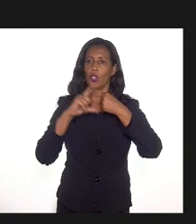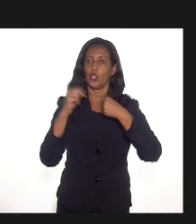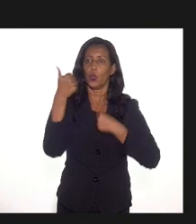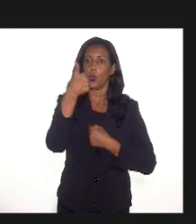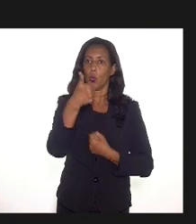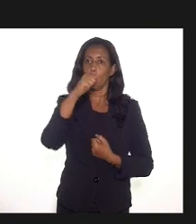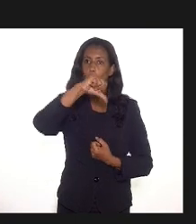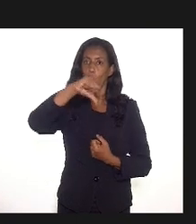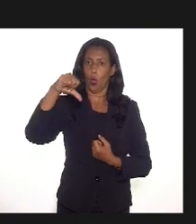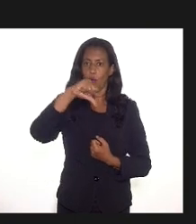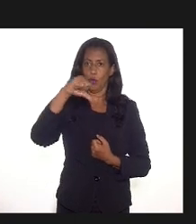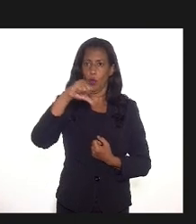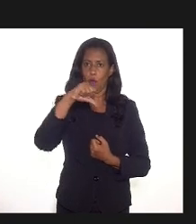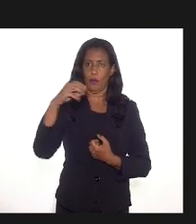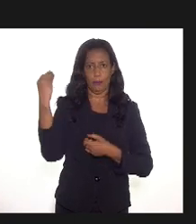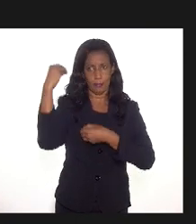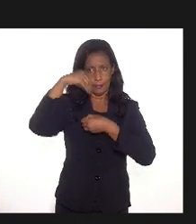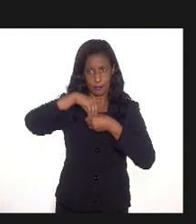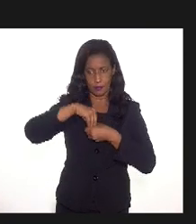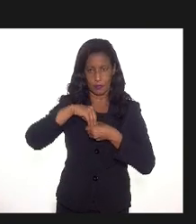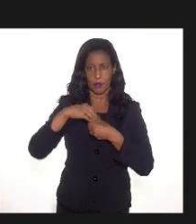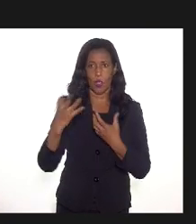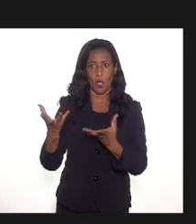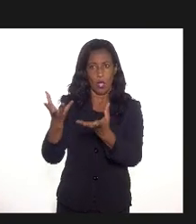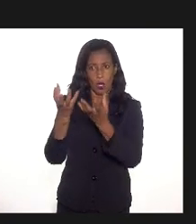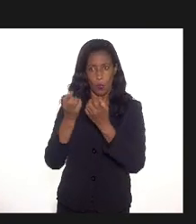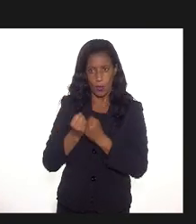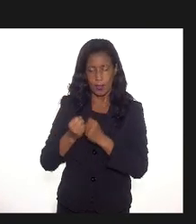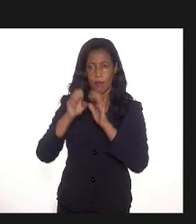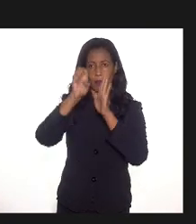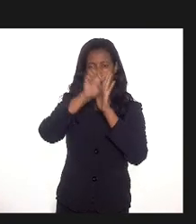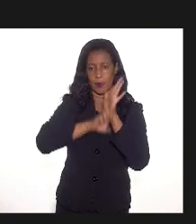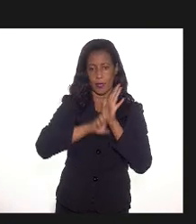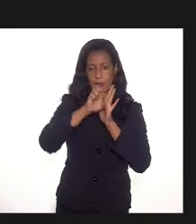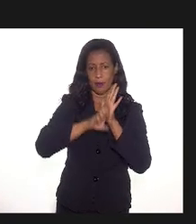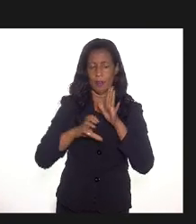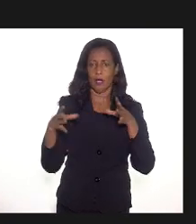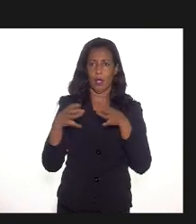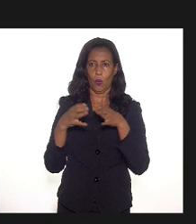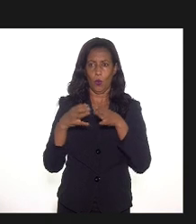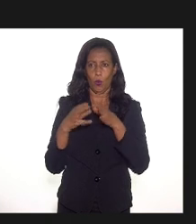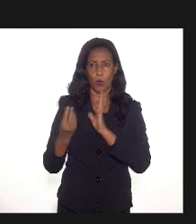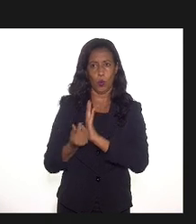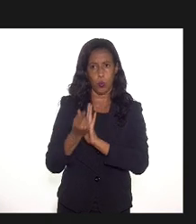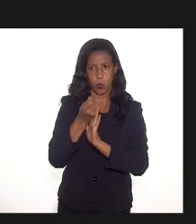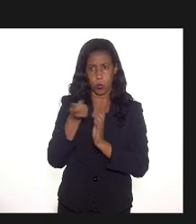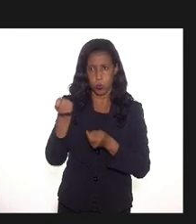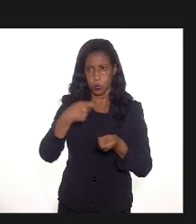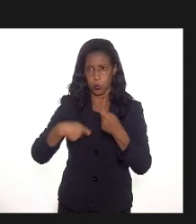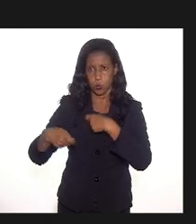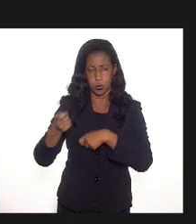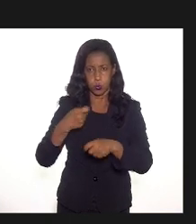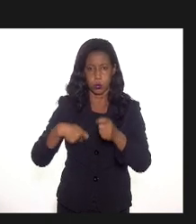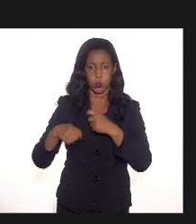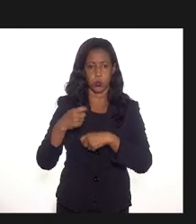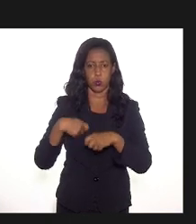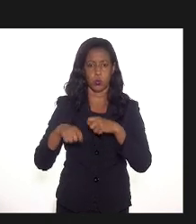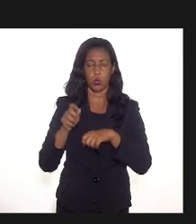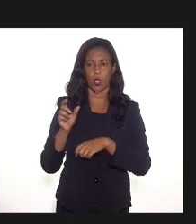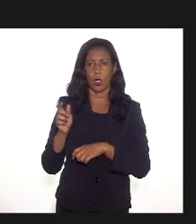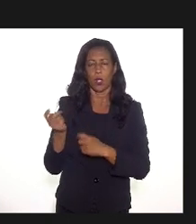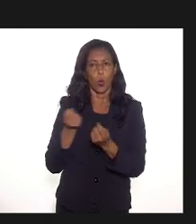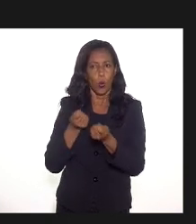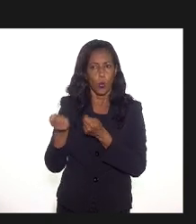Regimento Interno, o recebimento e o registro das emendas pela Comissão de Orçamento, Fiscalização Financeira e